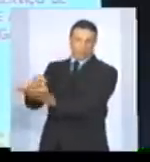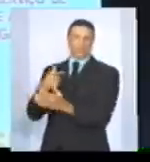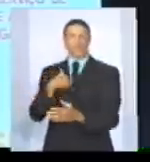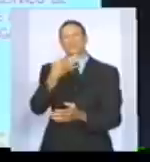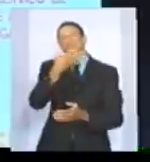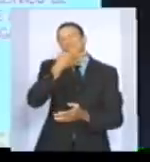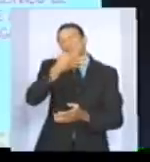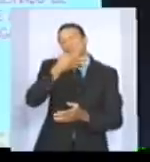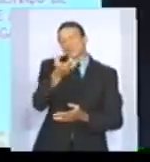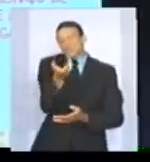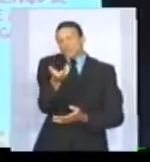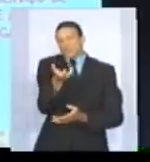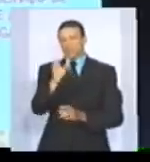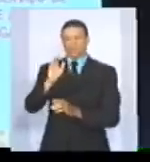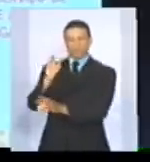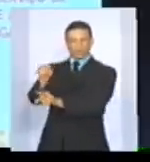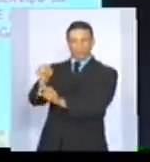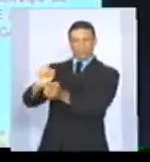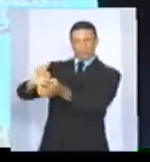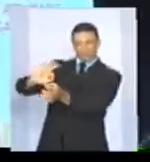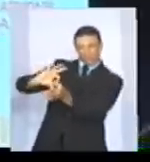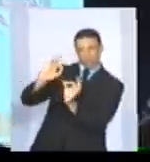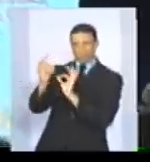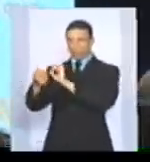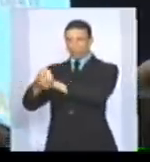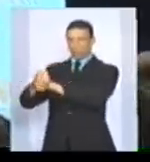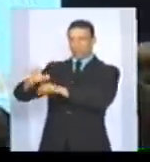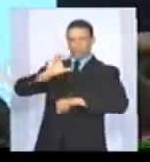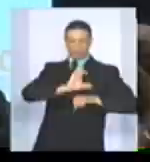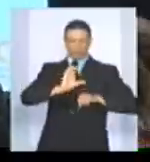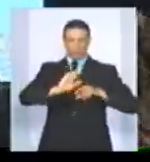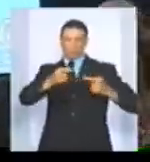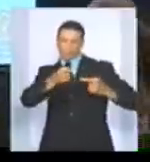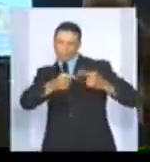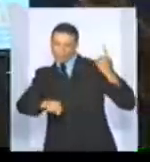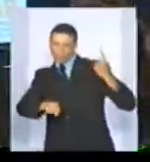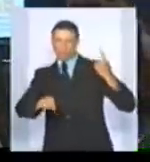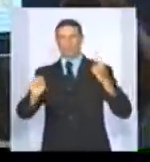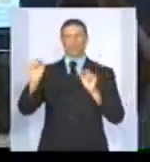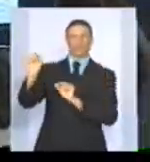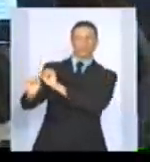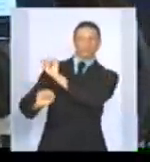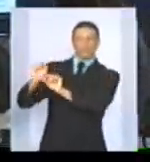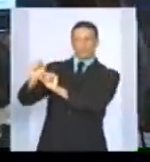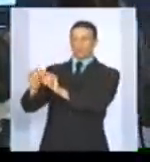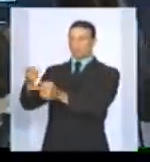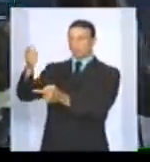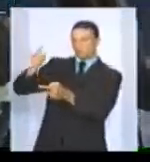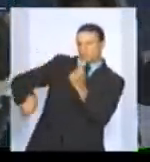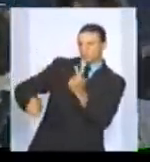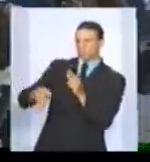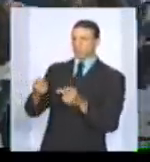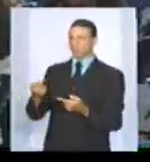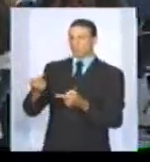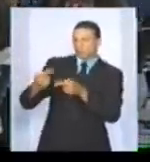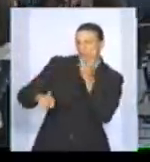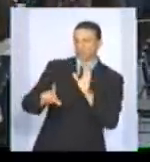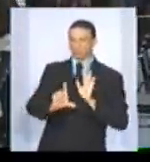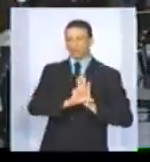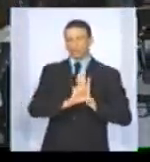é falar pouco sobre a interpretação das ações diretas de inconstitucionalidade que apresentam impugnação sobre dispositivos da Lei